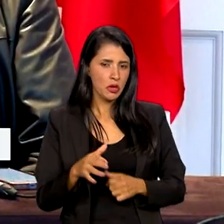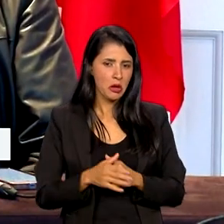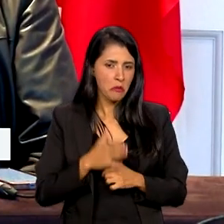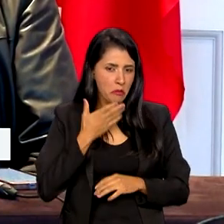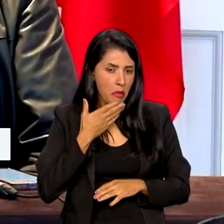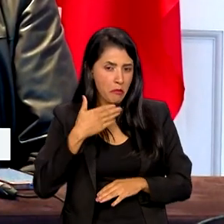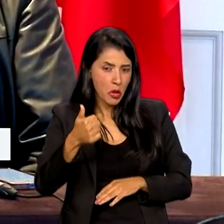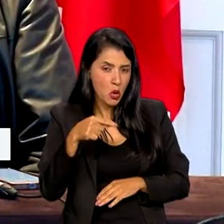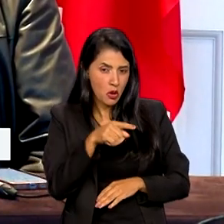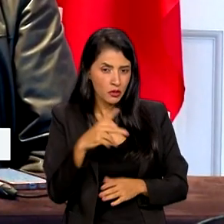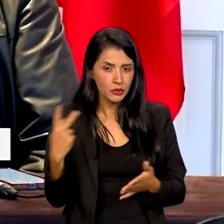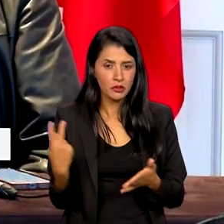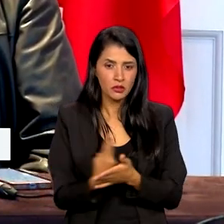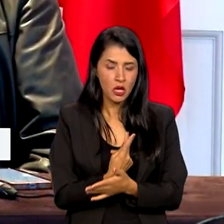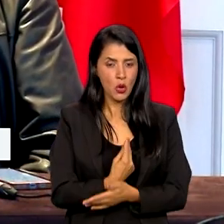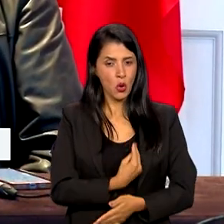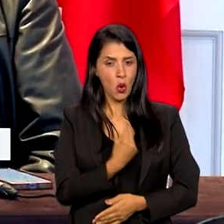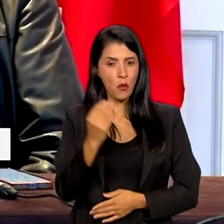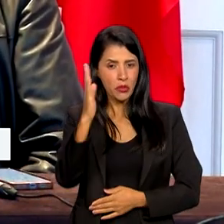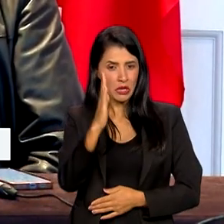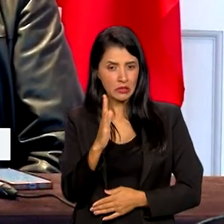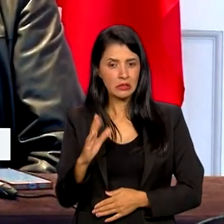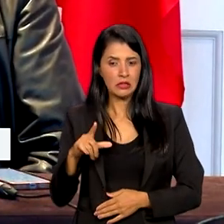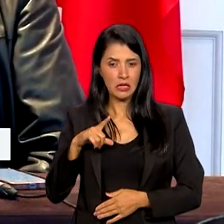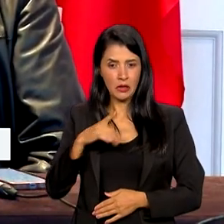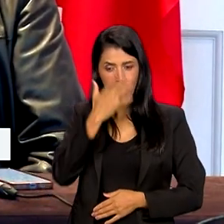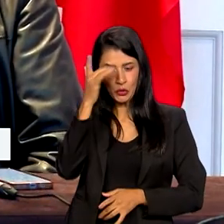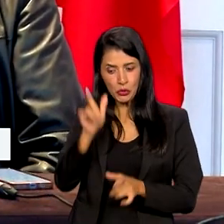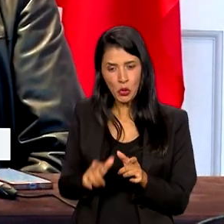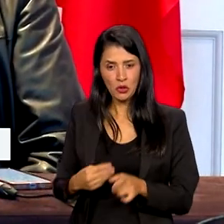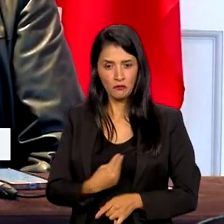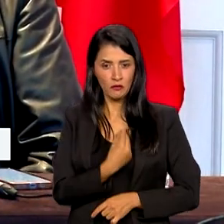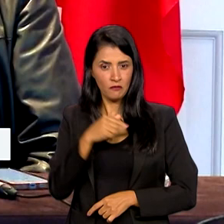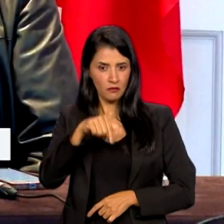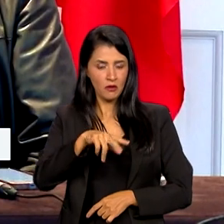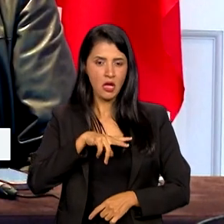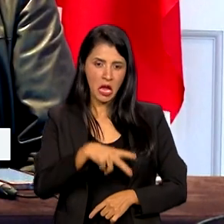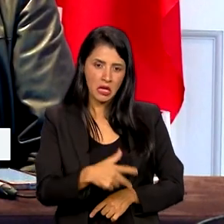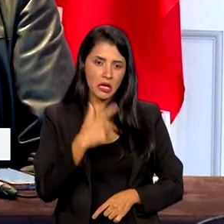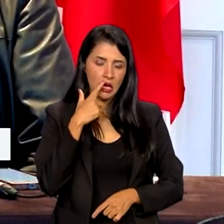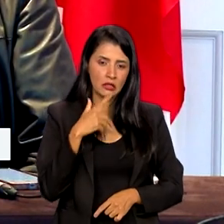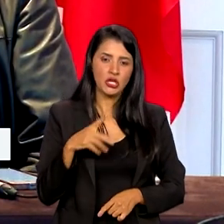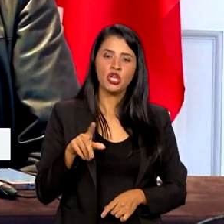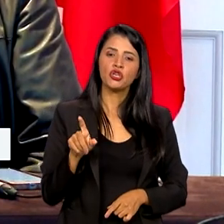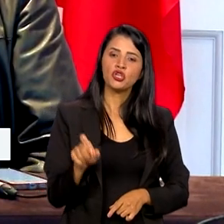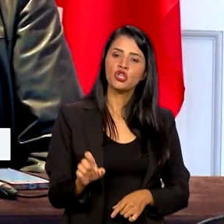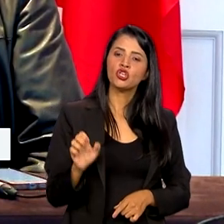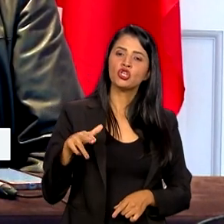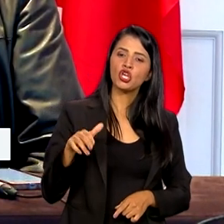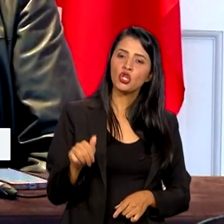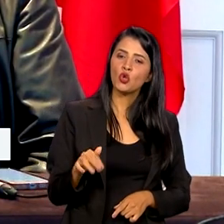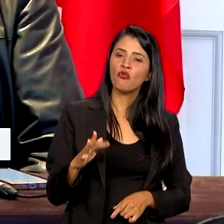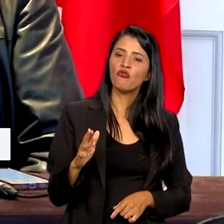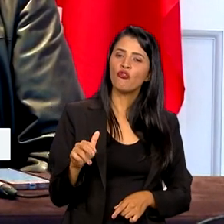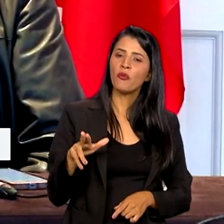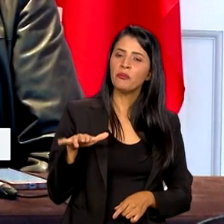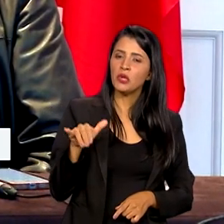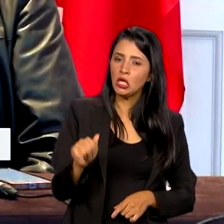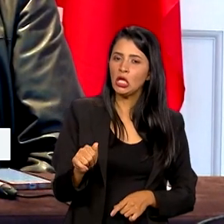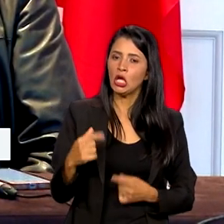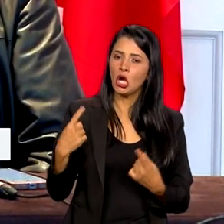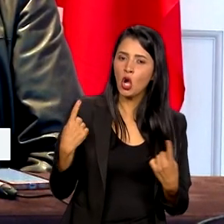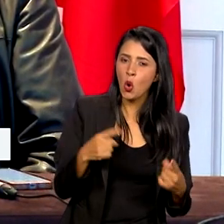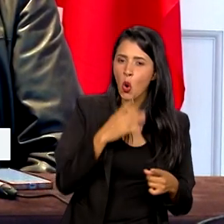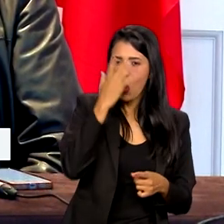melhorar essa condição dos brasileiros que moram aqui, né? Temos como xenofobia, esse de repatriamento, outros temas